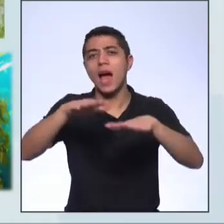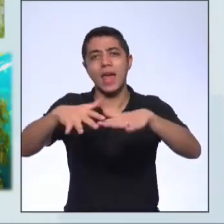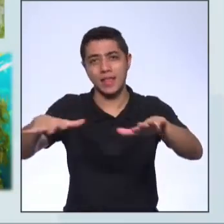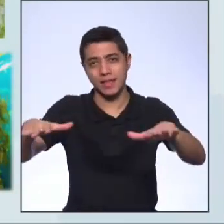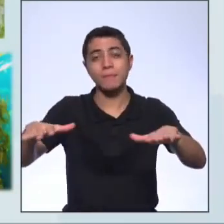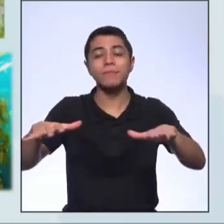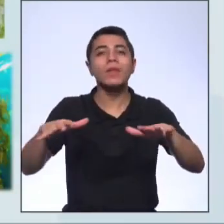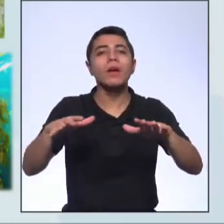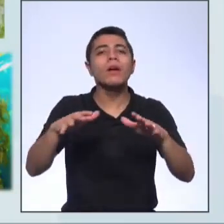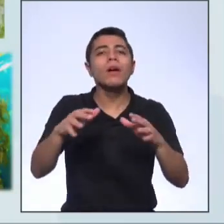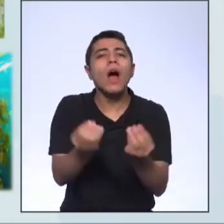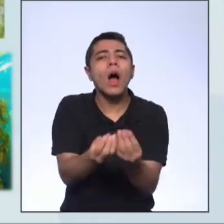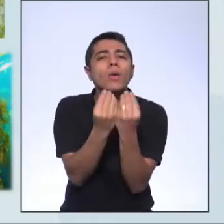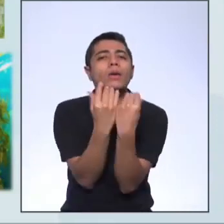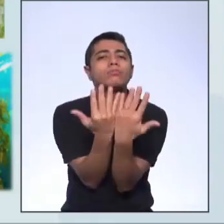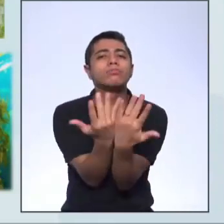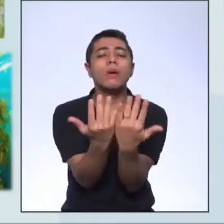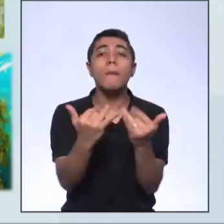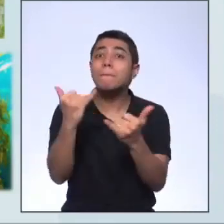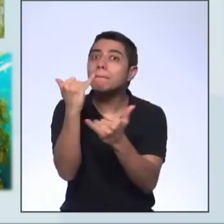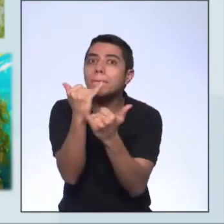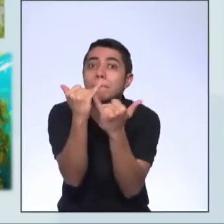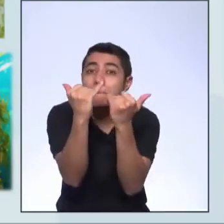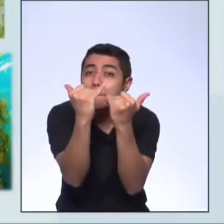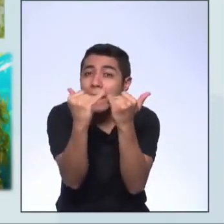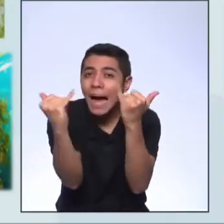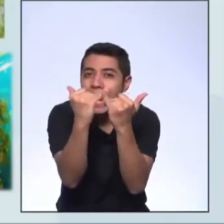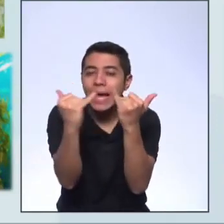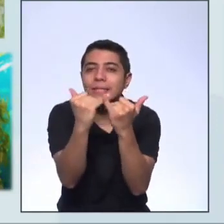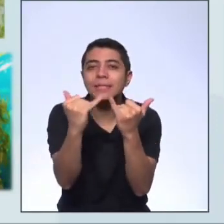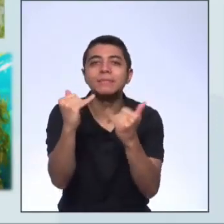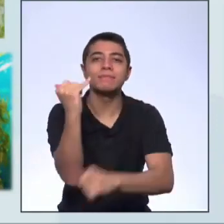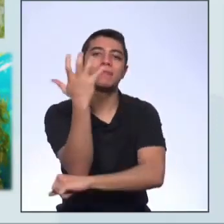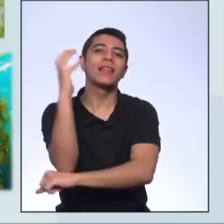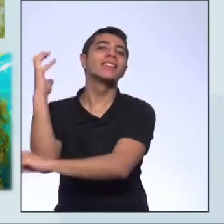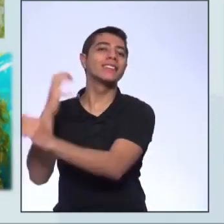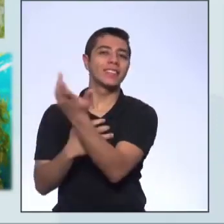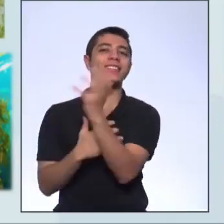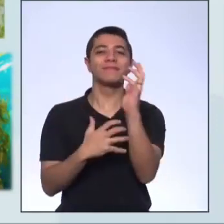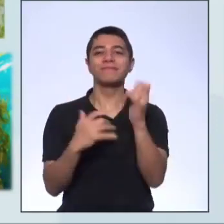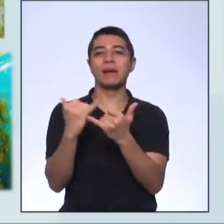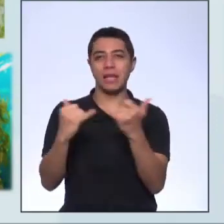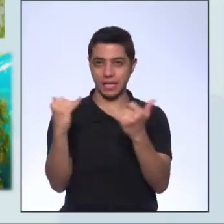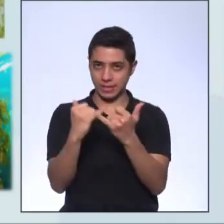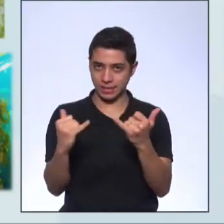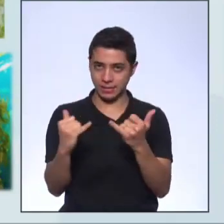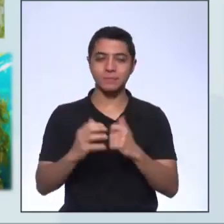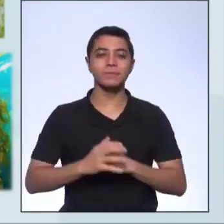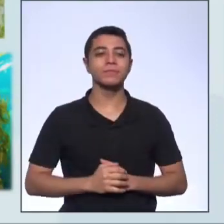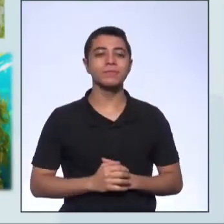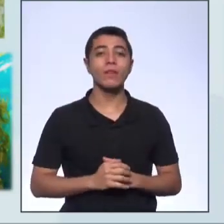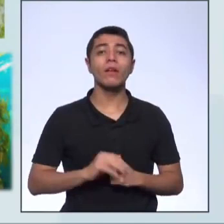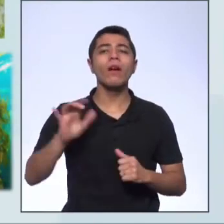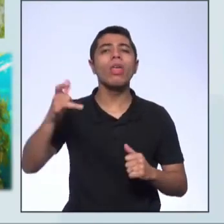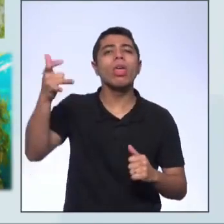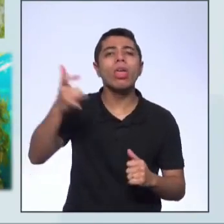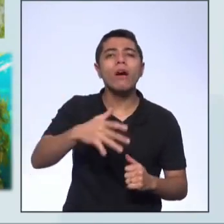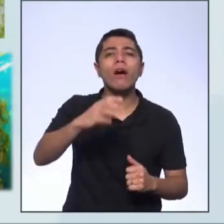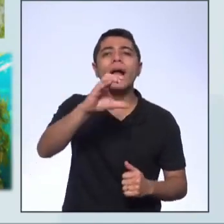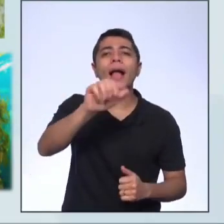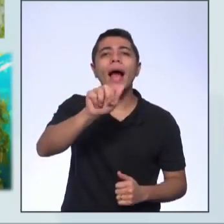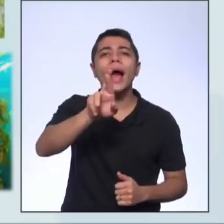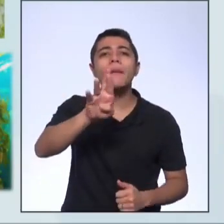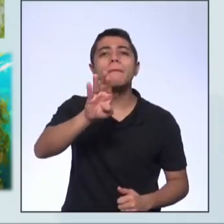ali com as plantas. Vão ali ter associação de agar, sílica ou carbonato de cálcio.